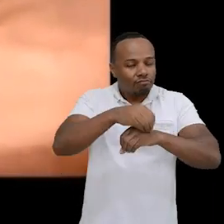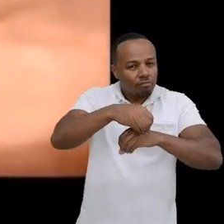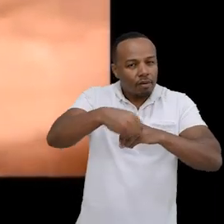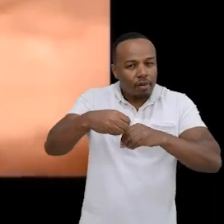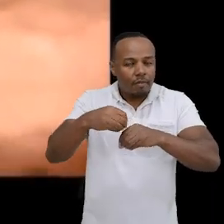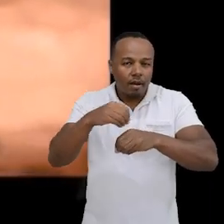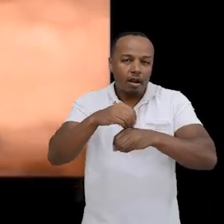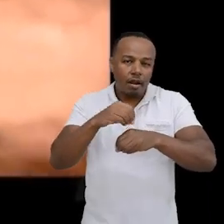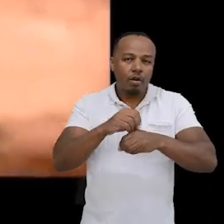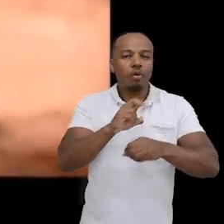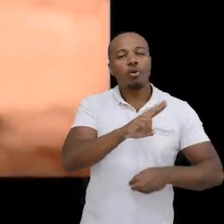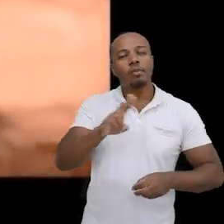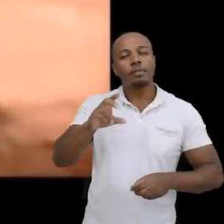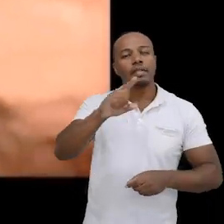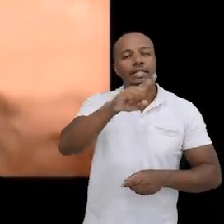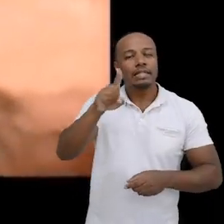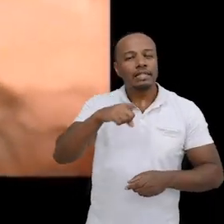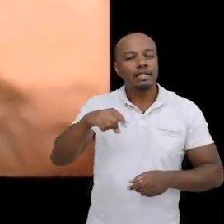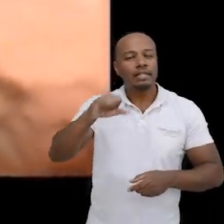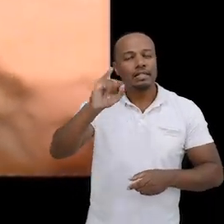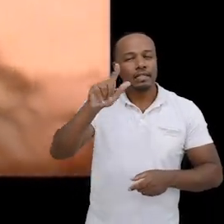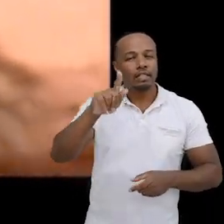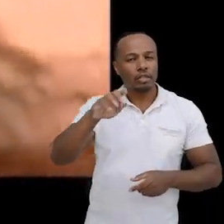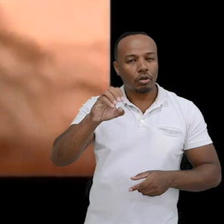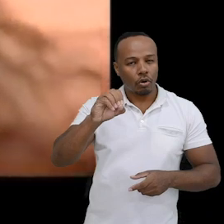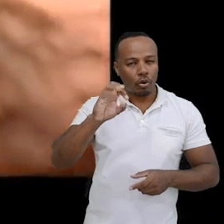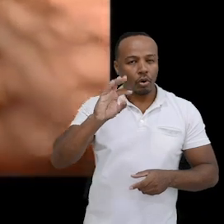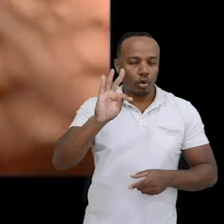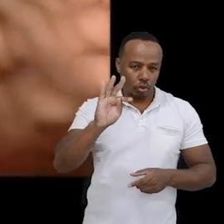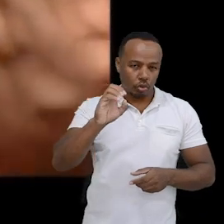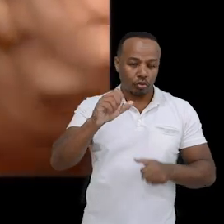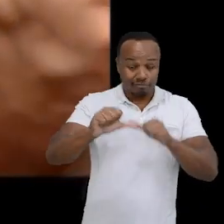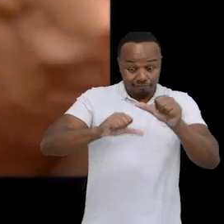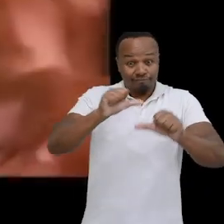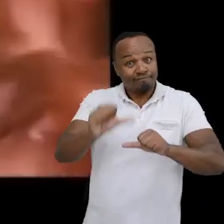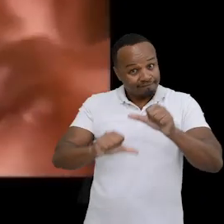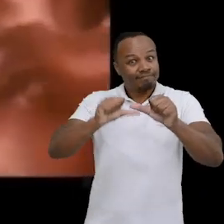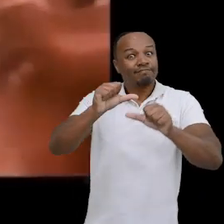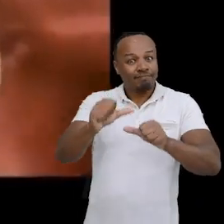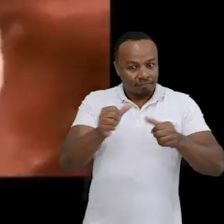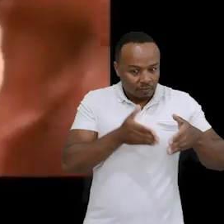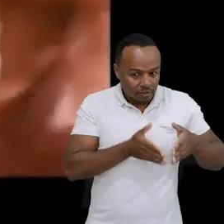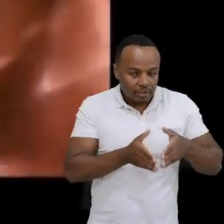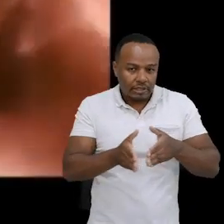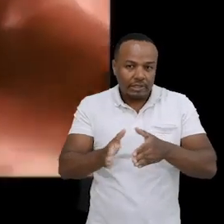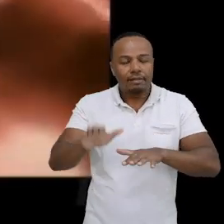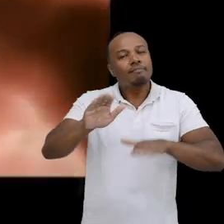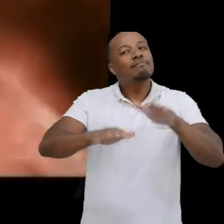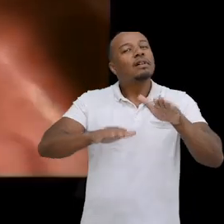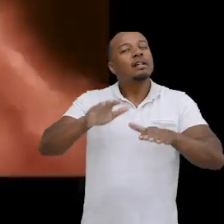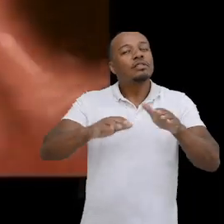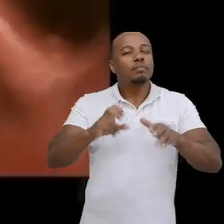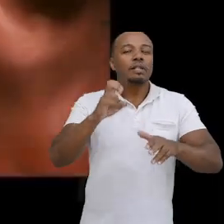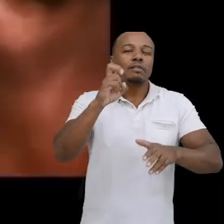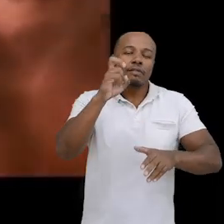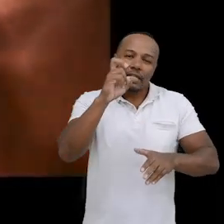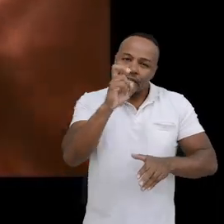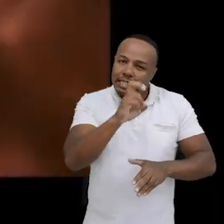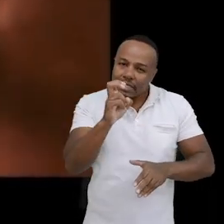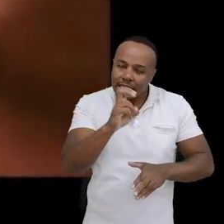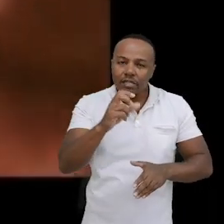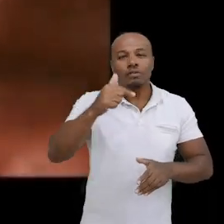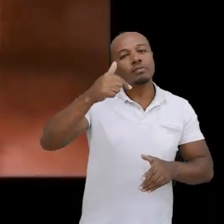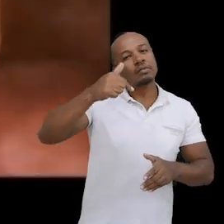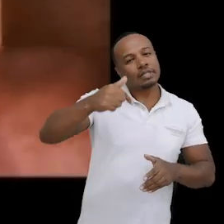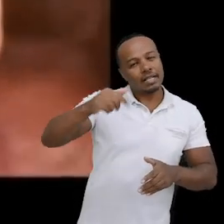intensa transformação, enquanto ele está em viagem para sua nova morada. Mais ou menos entre o quinto e o sétimo